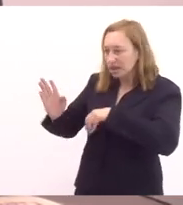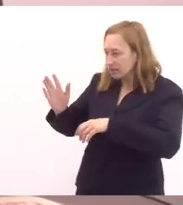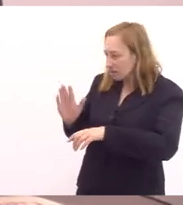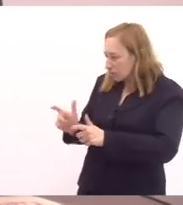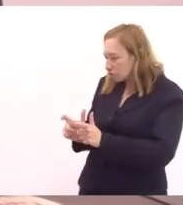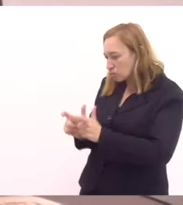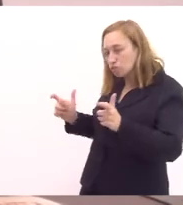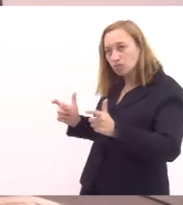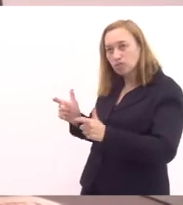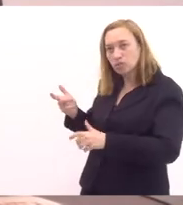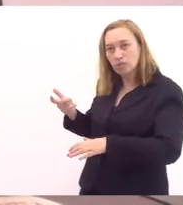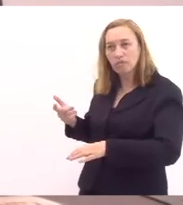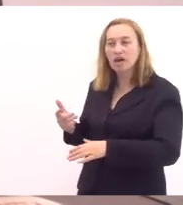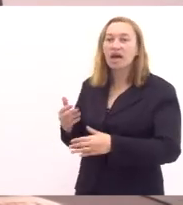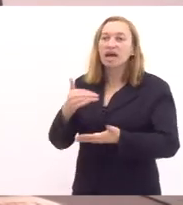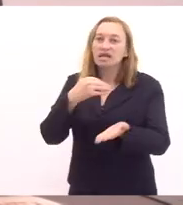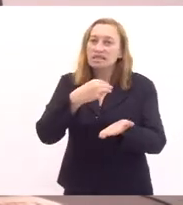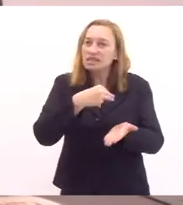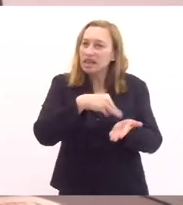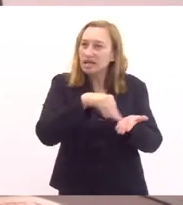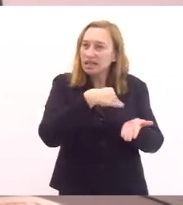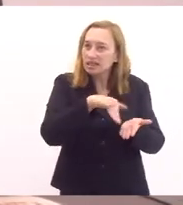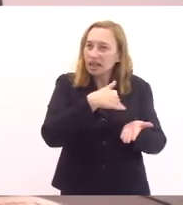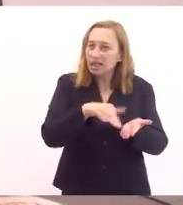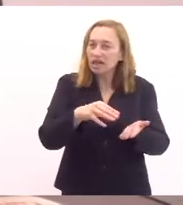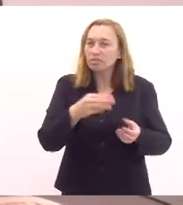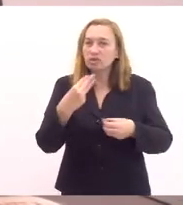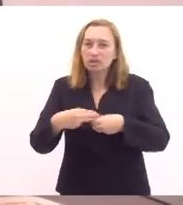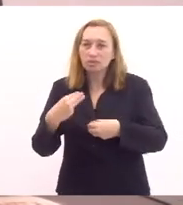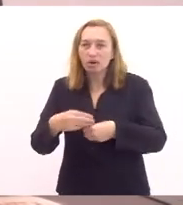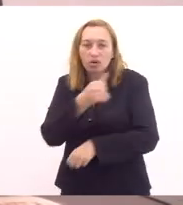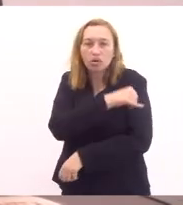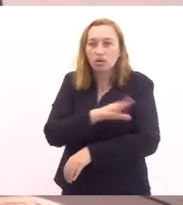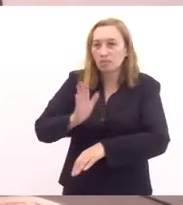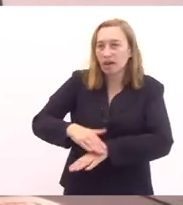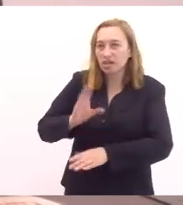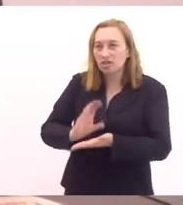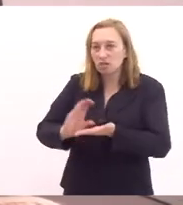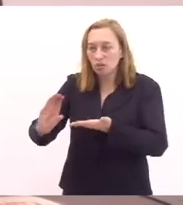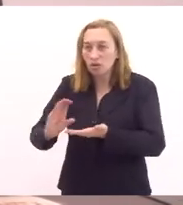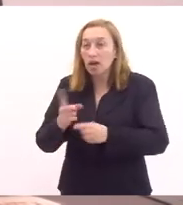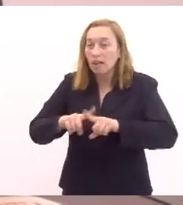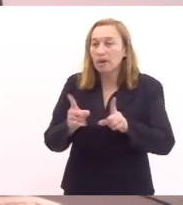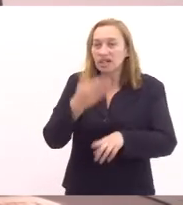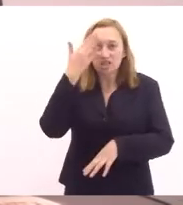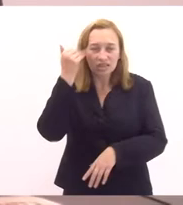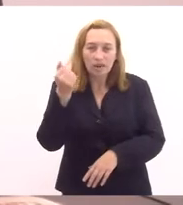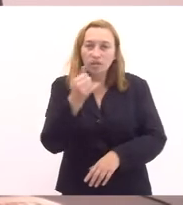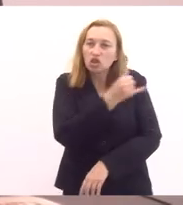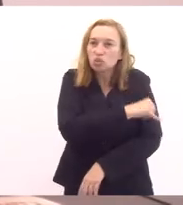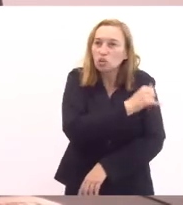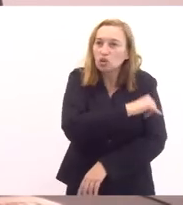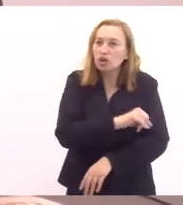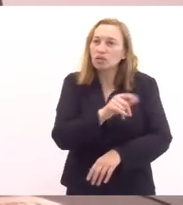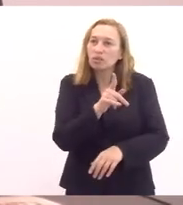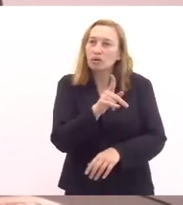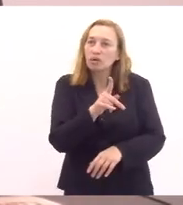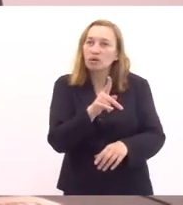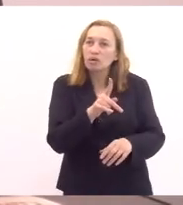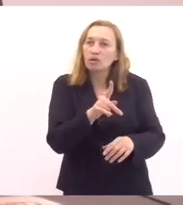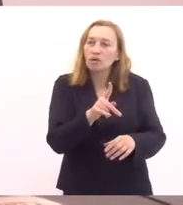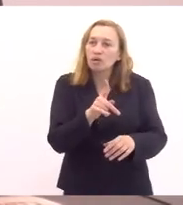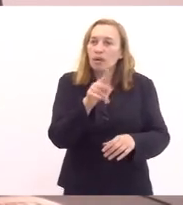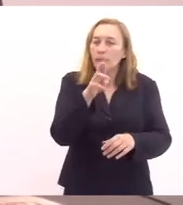maior né a Secretaria Municipal de Saúde do Rio tem mais recursos Enfim então a gente sabe que no rio essa questão do pré-natal já não é